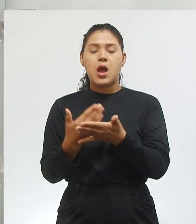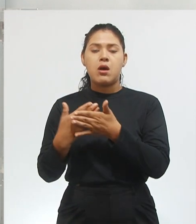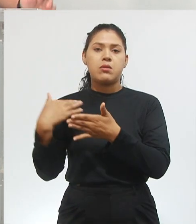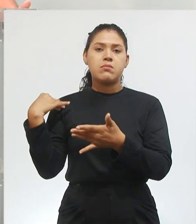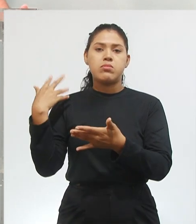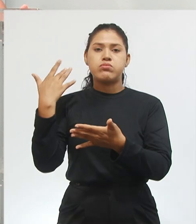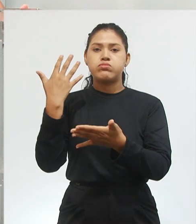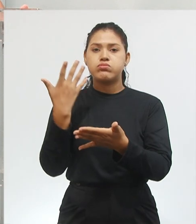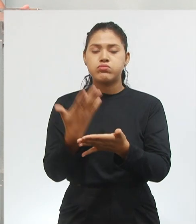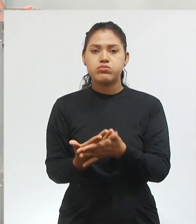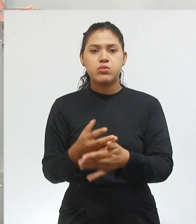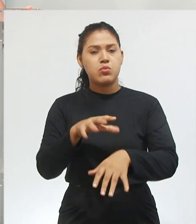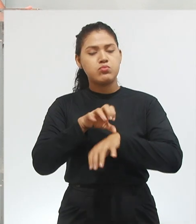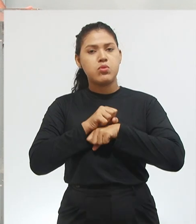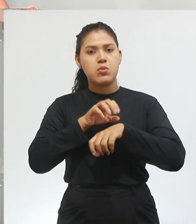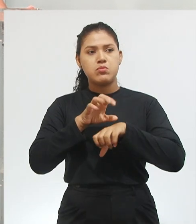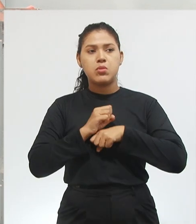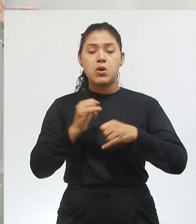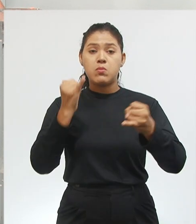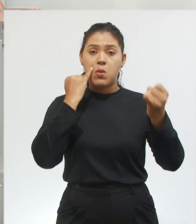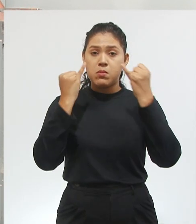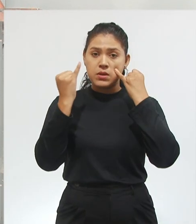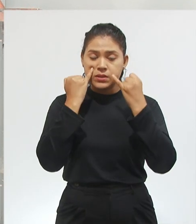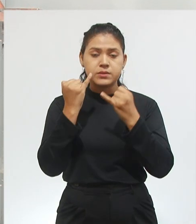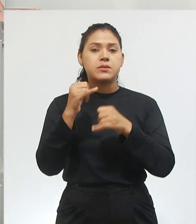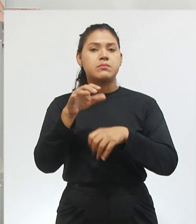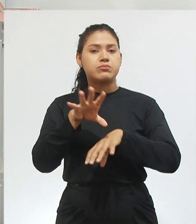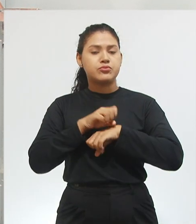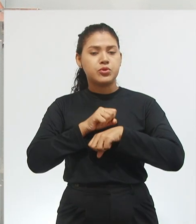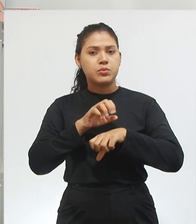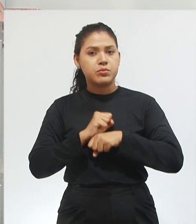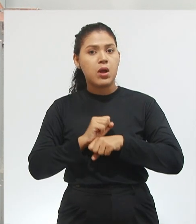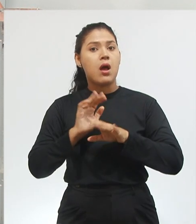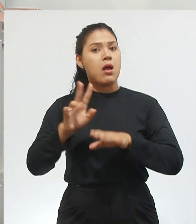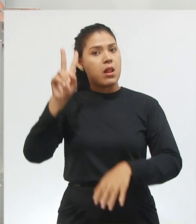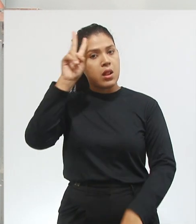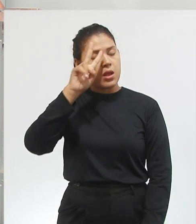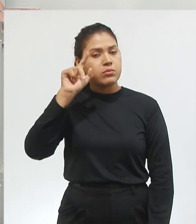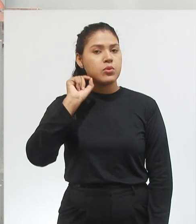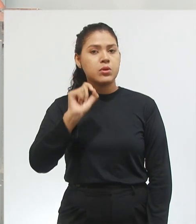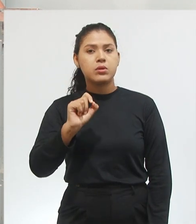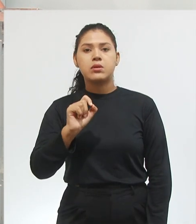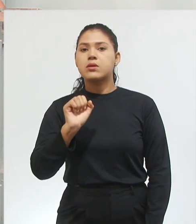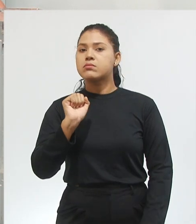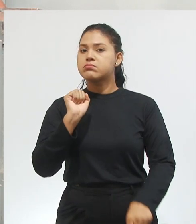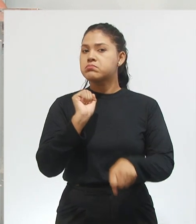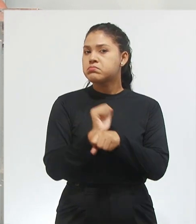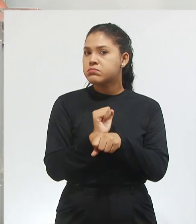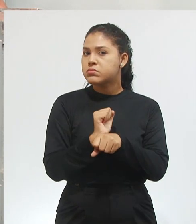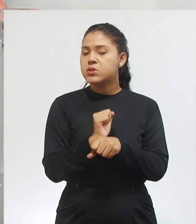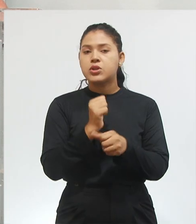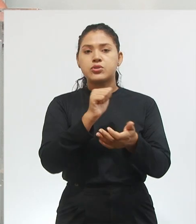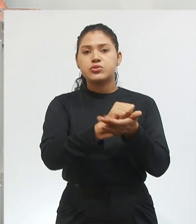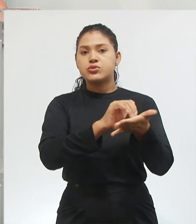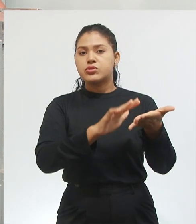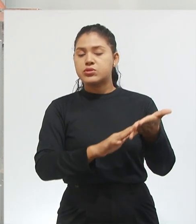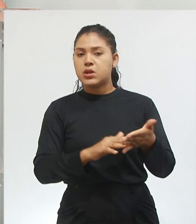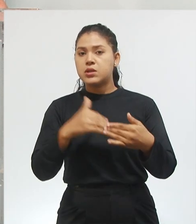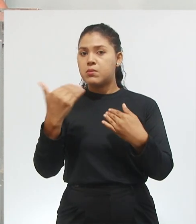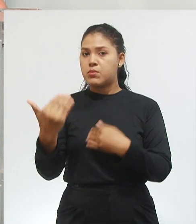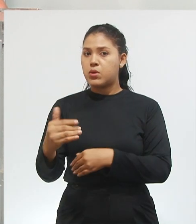trago aí acrescentado né a você mais conhecimento e lembrando não deixe de fazer os as atividades e as